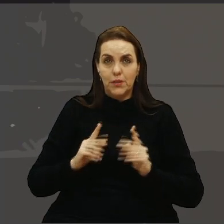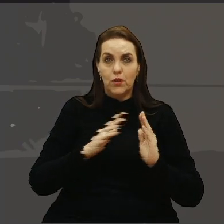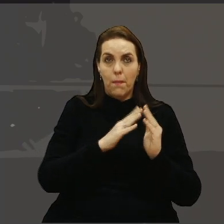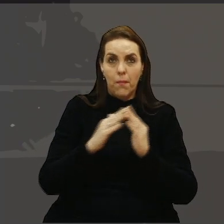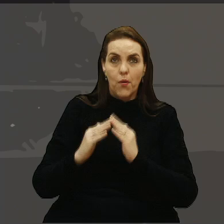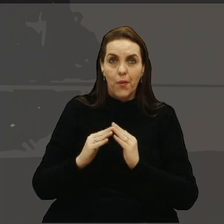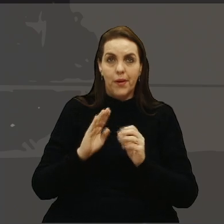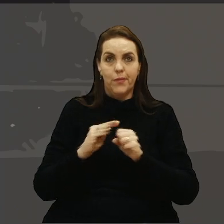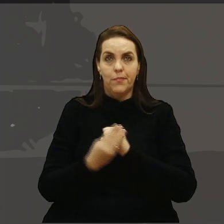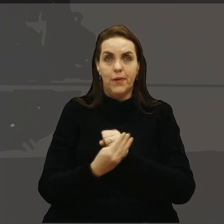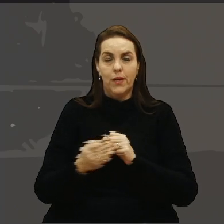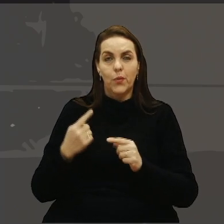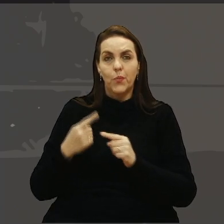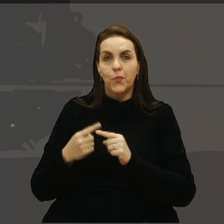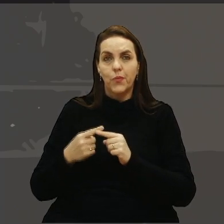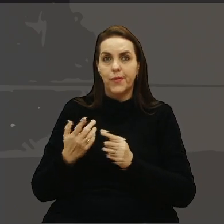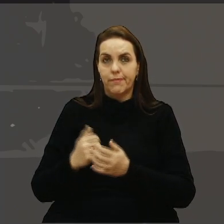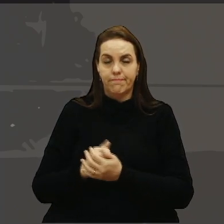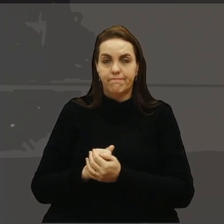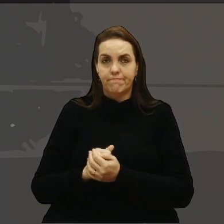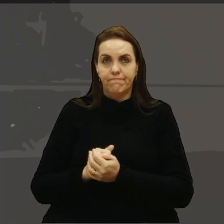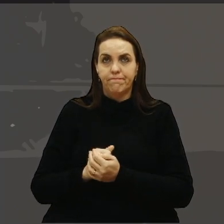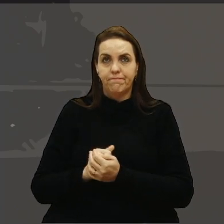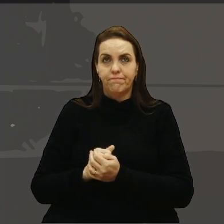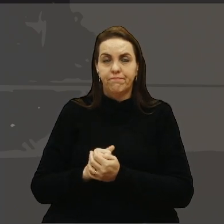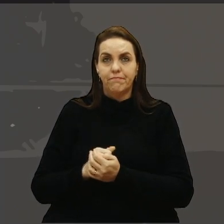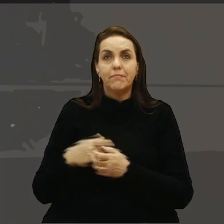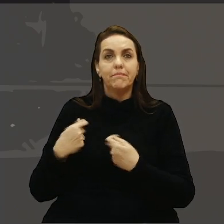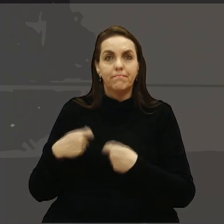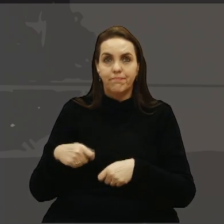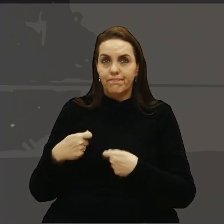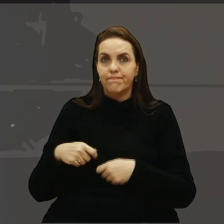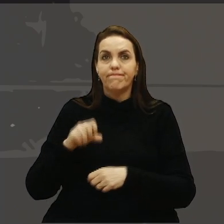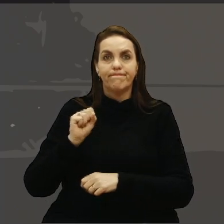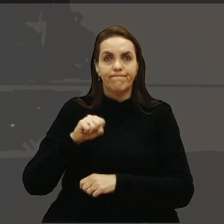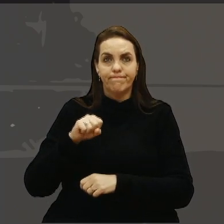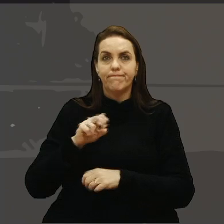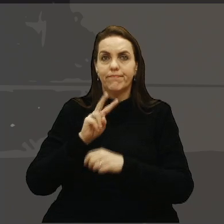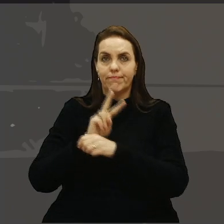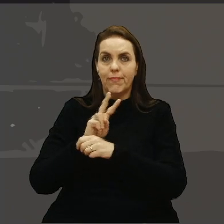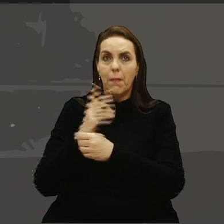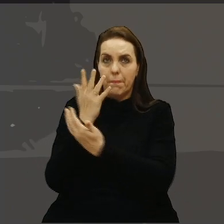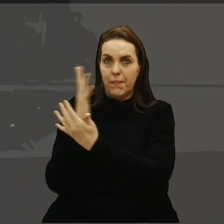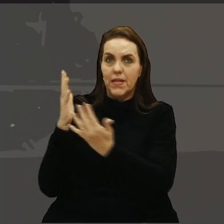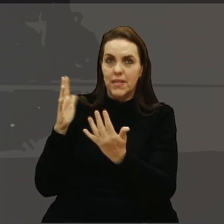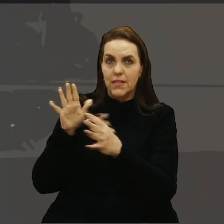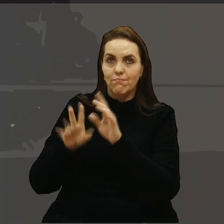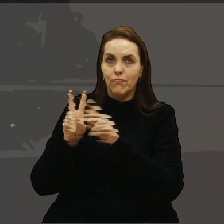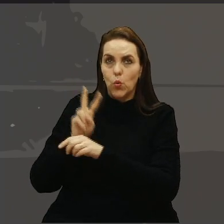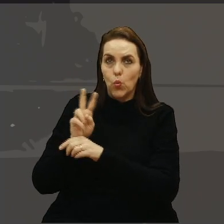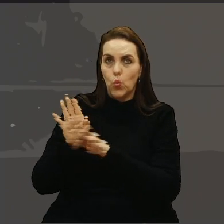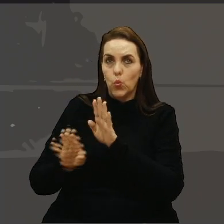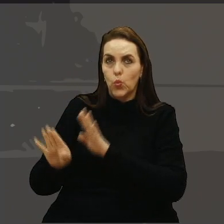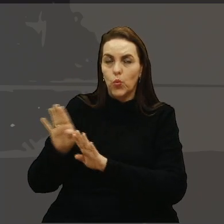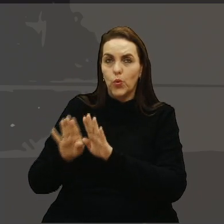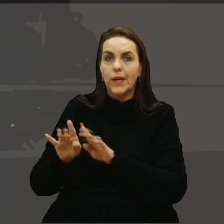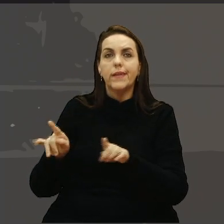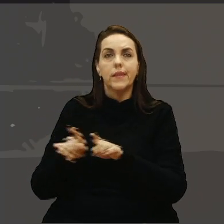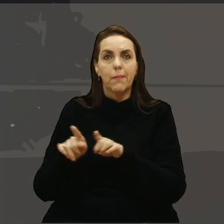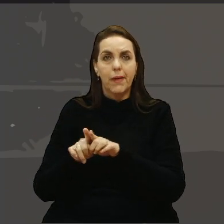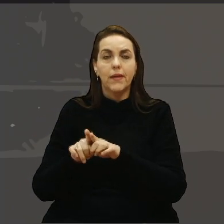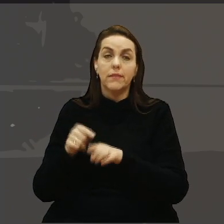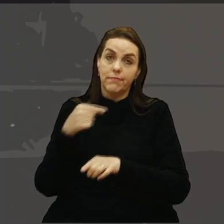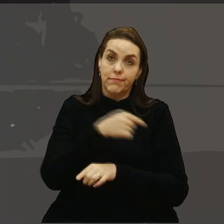moradores, porque é necessário sim essa preservação, mas também temos que ter zelo